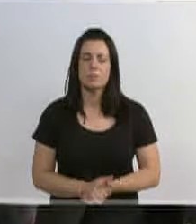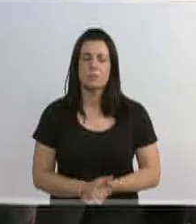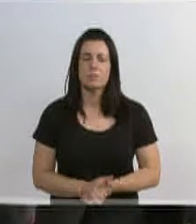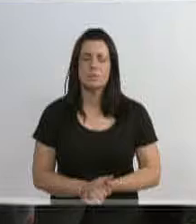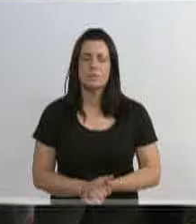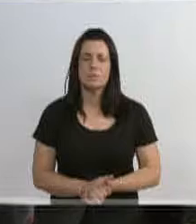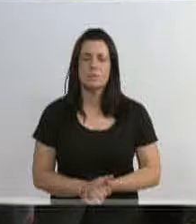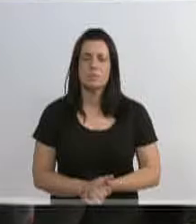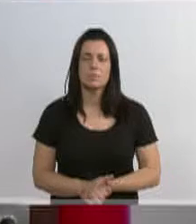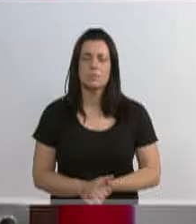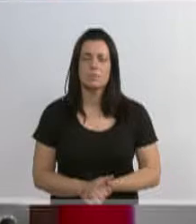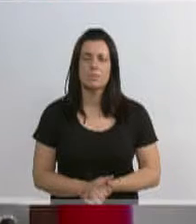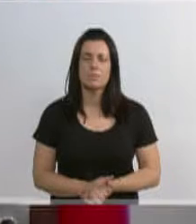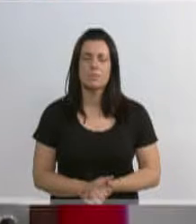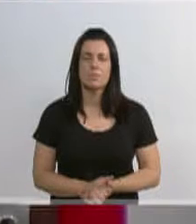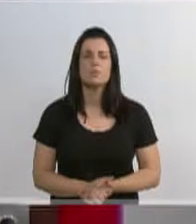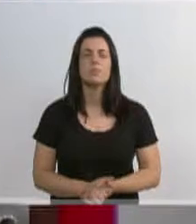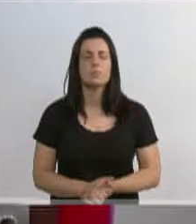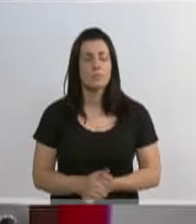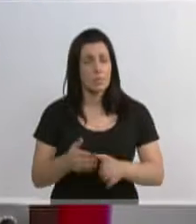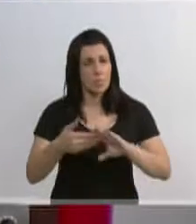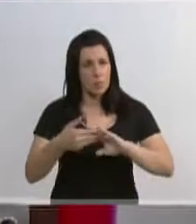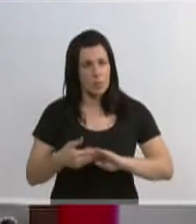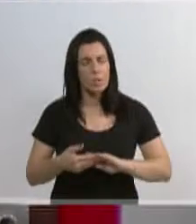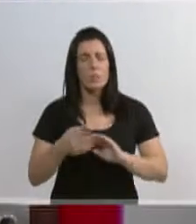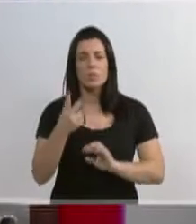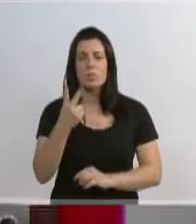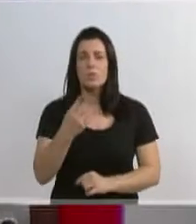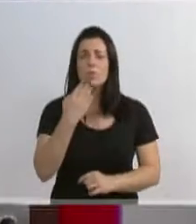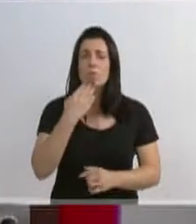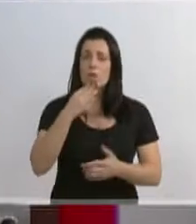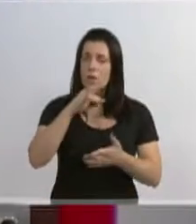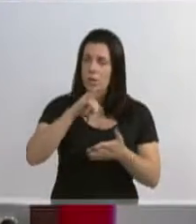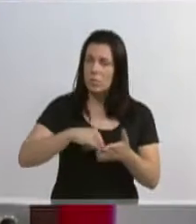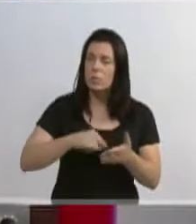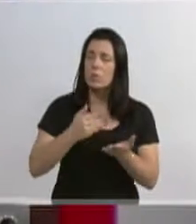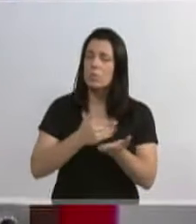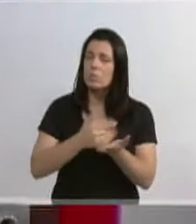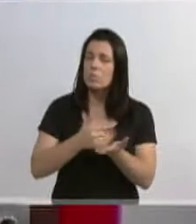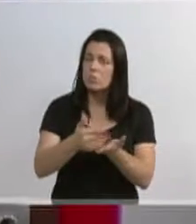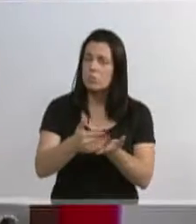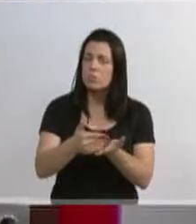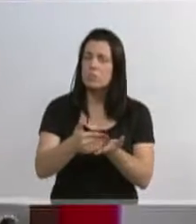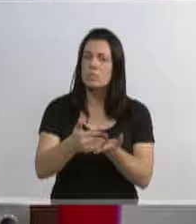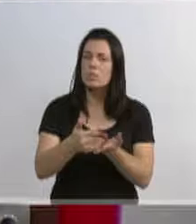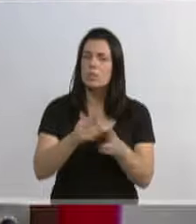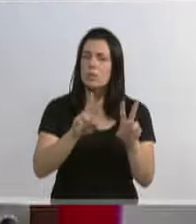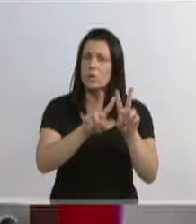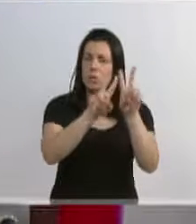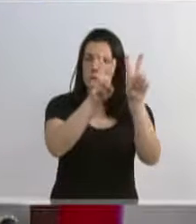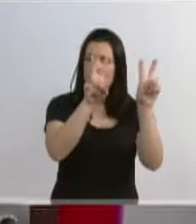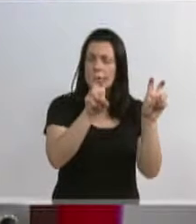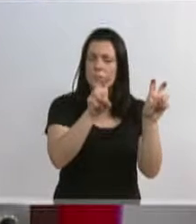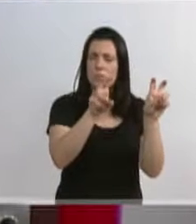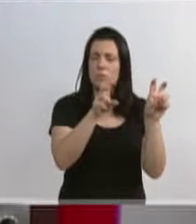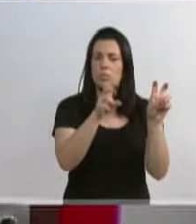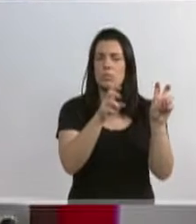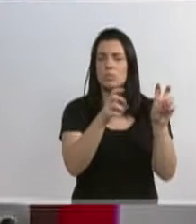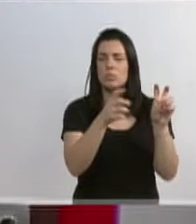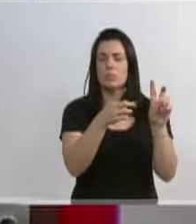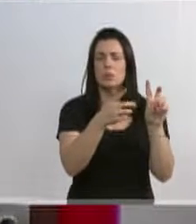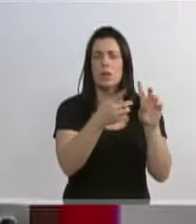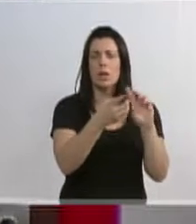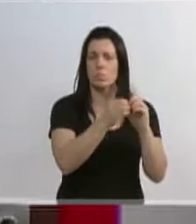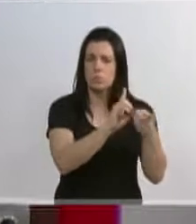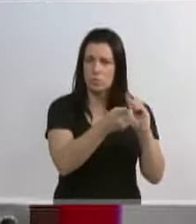Vereador Ito, quero lhe cumprimentar pelos os dois requerimentos. Inicialmente, esse que trata ali da questão da 470, as